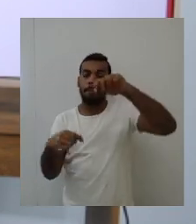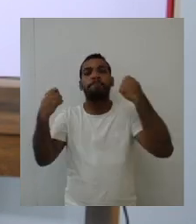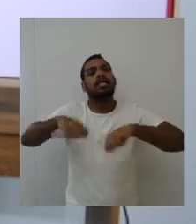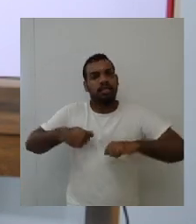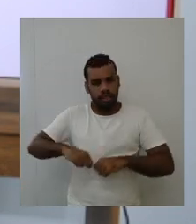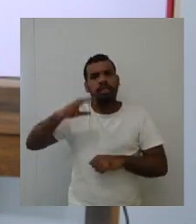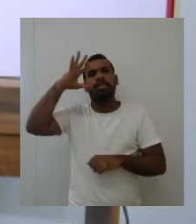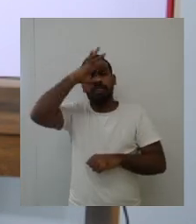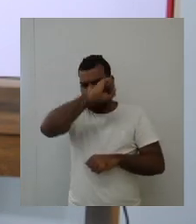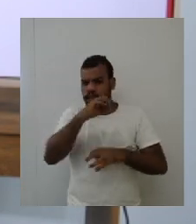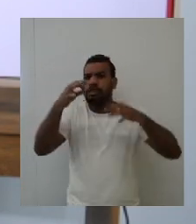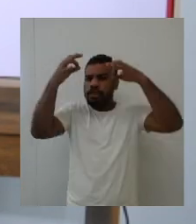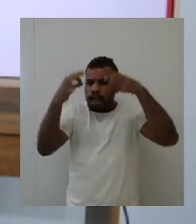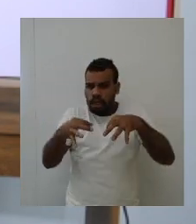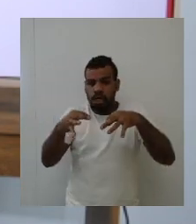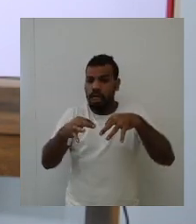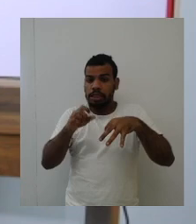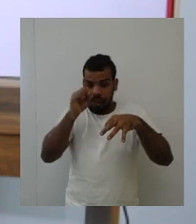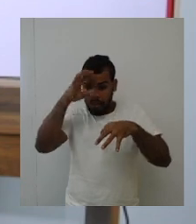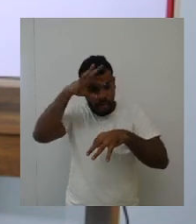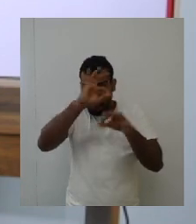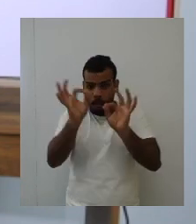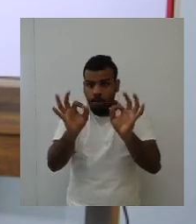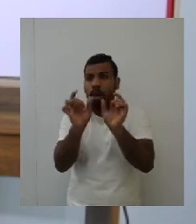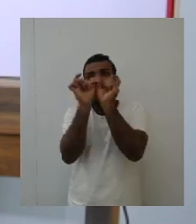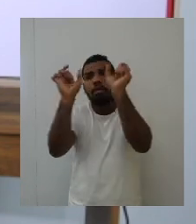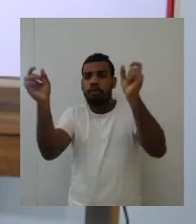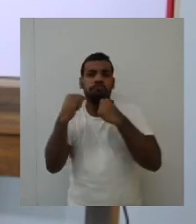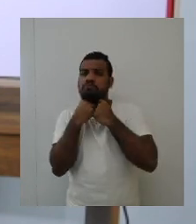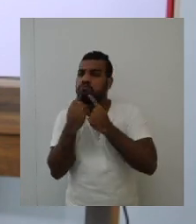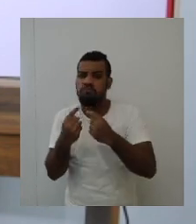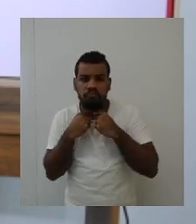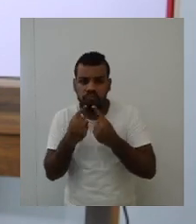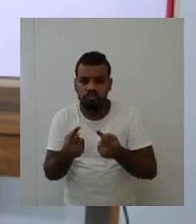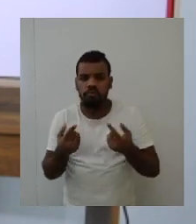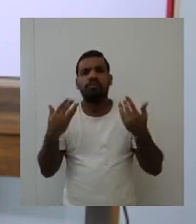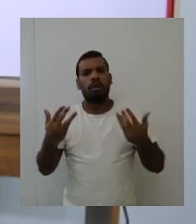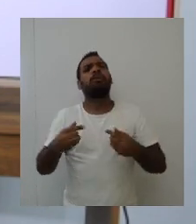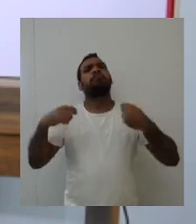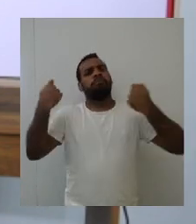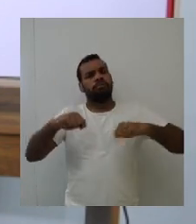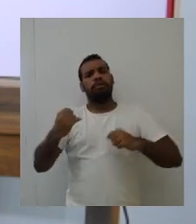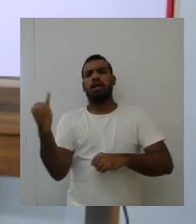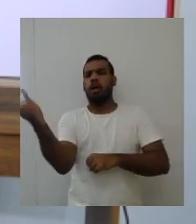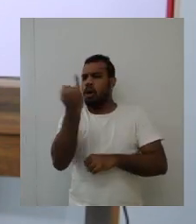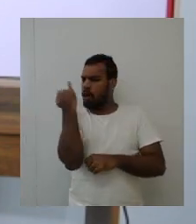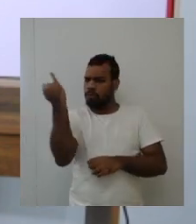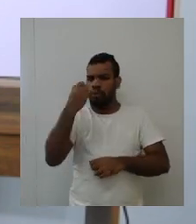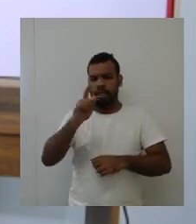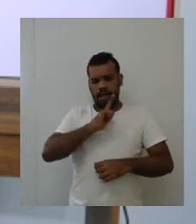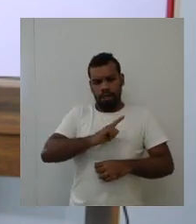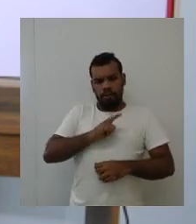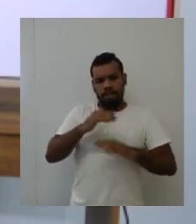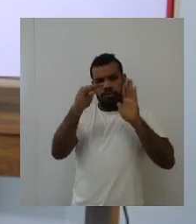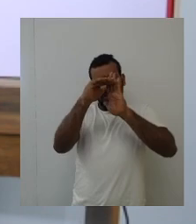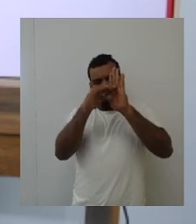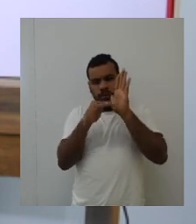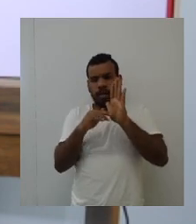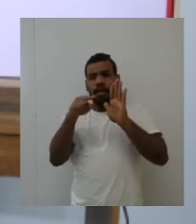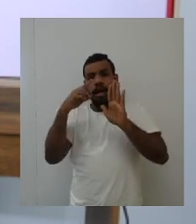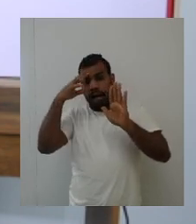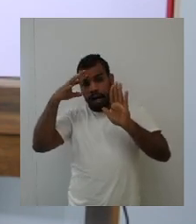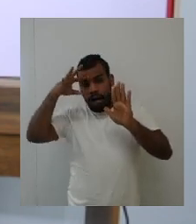consciente, certo? Então, conhecer as classes gramaticais é fundamental para que a gente possa